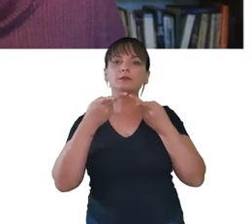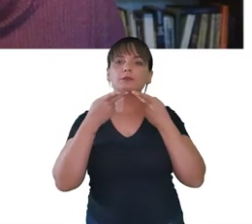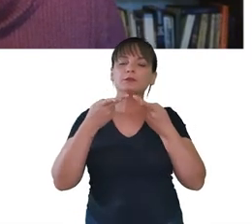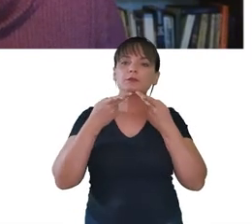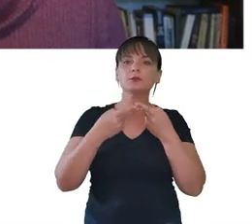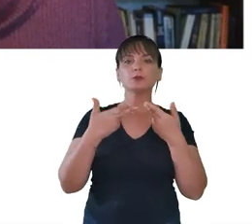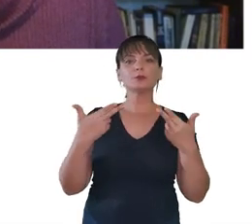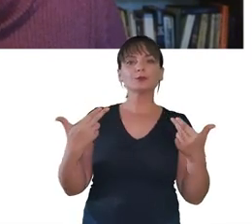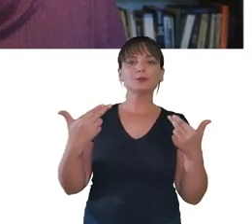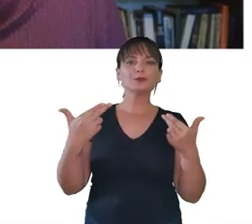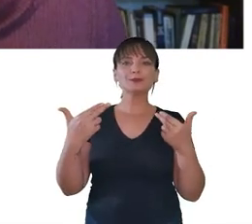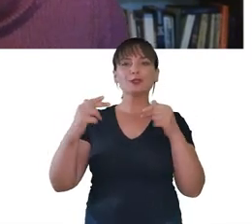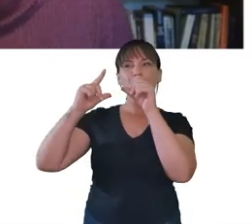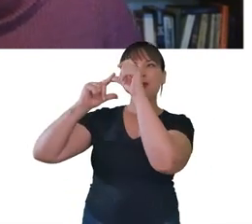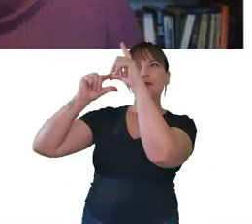as constelações.